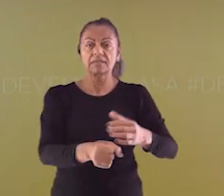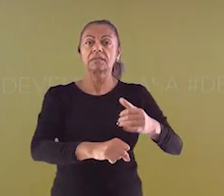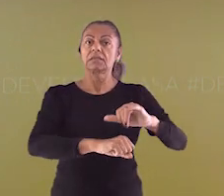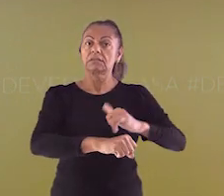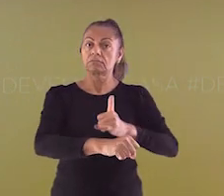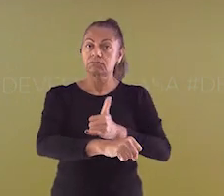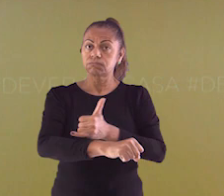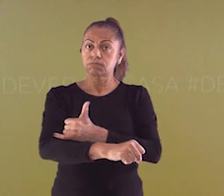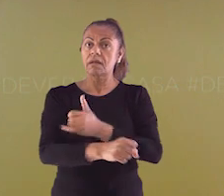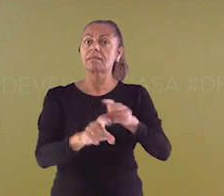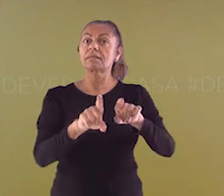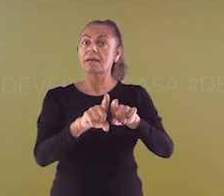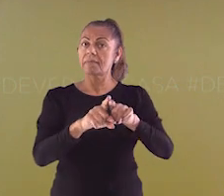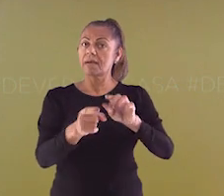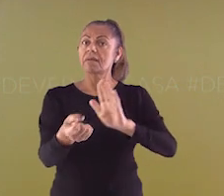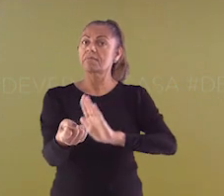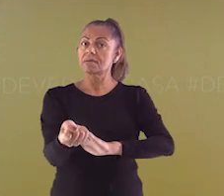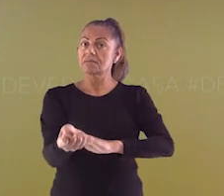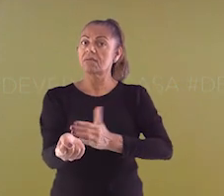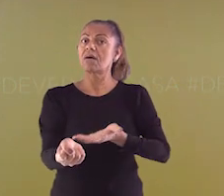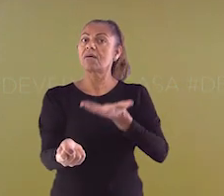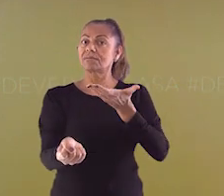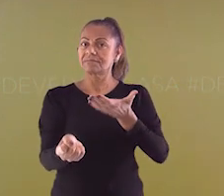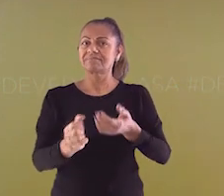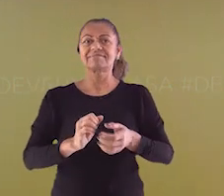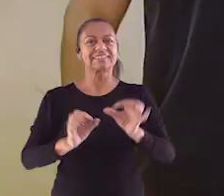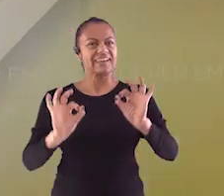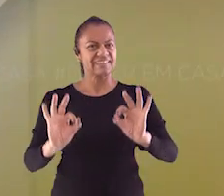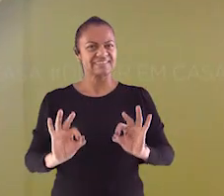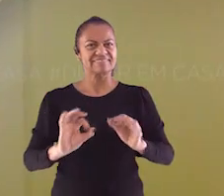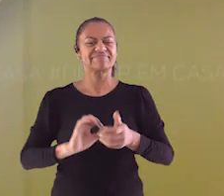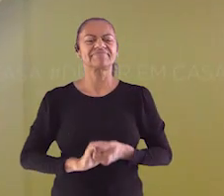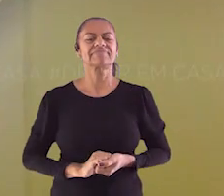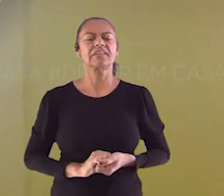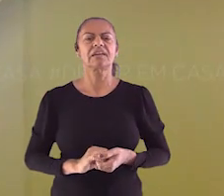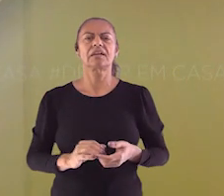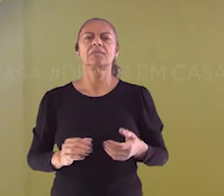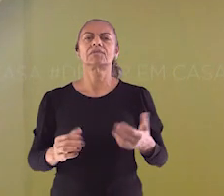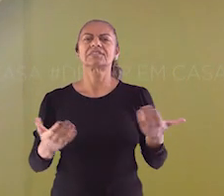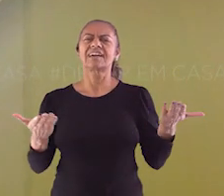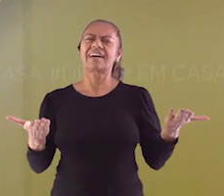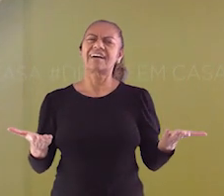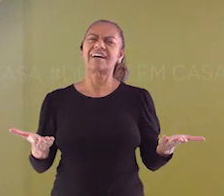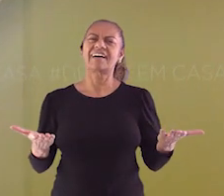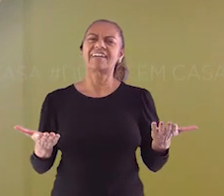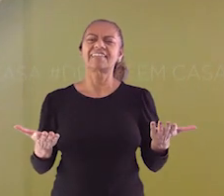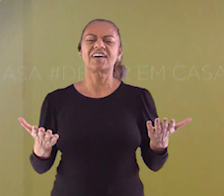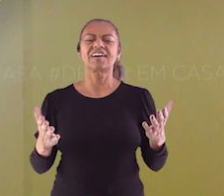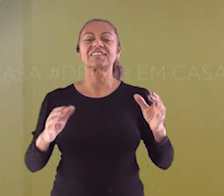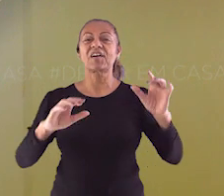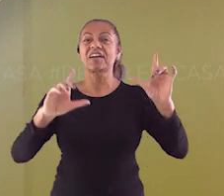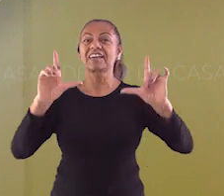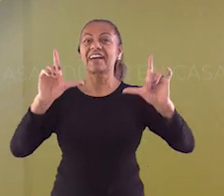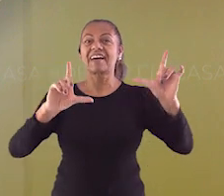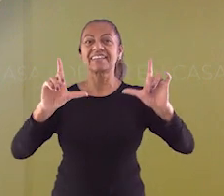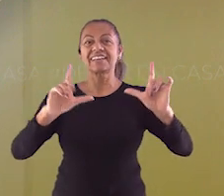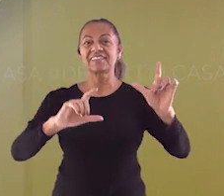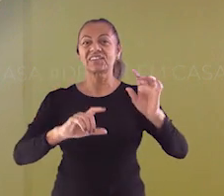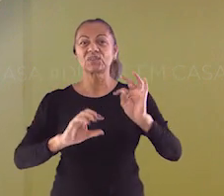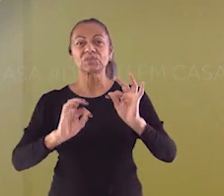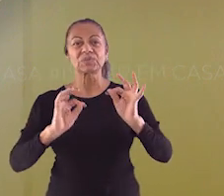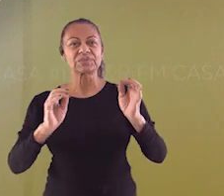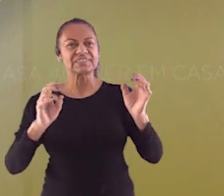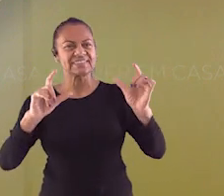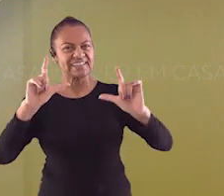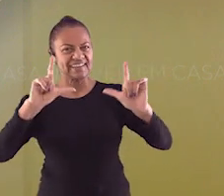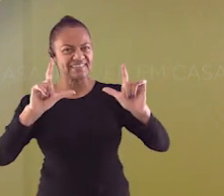diabetes, obesidade e pressão alta. O nosso programa está chegando ao fim. Que pena!